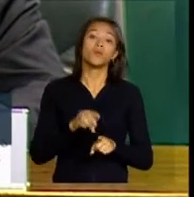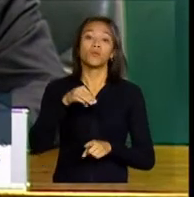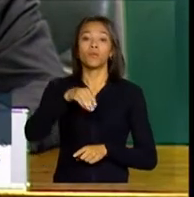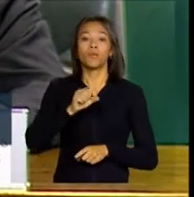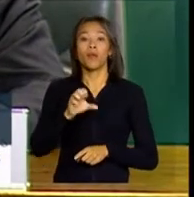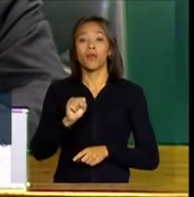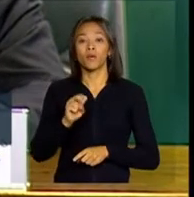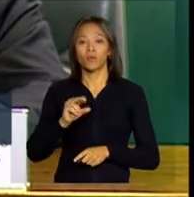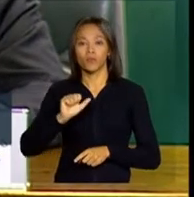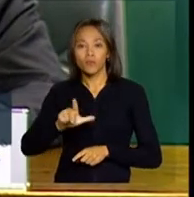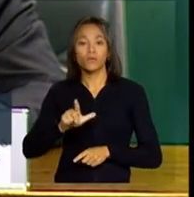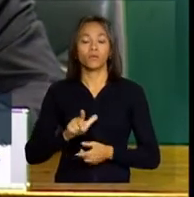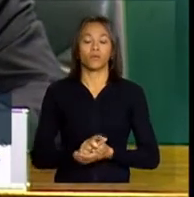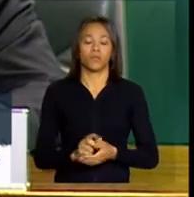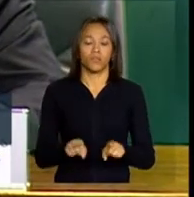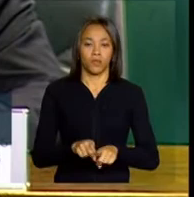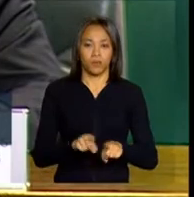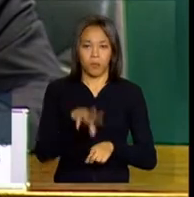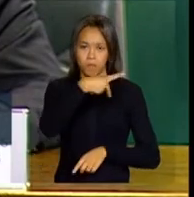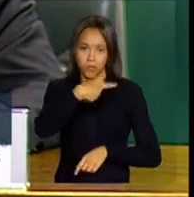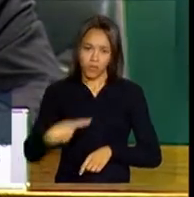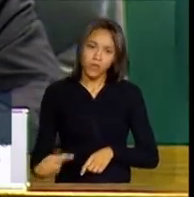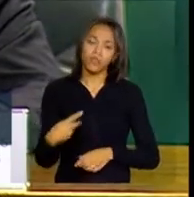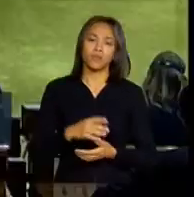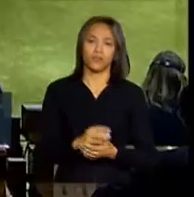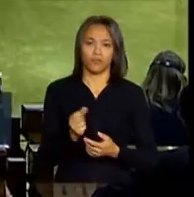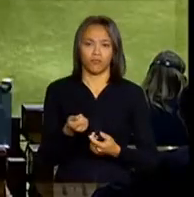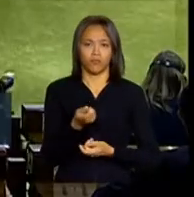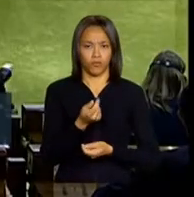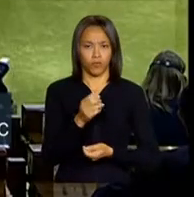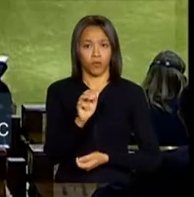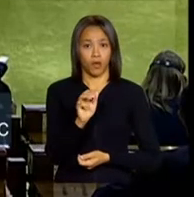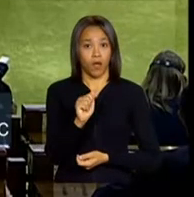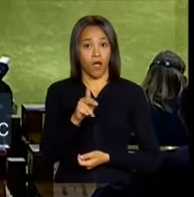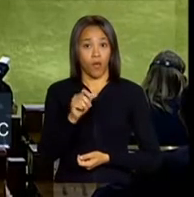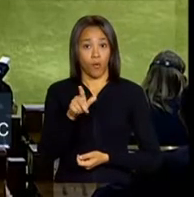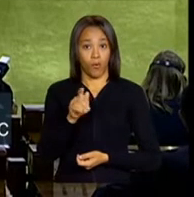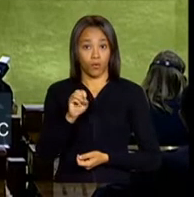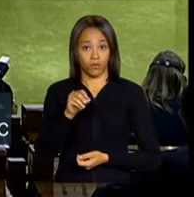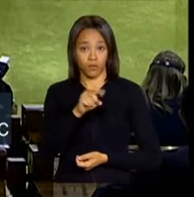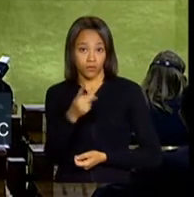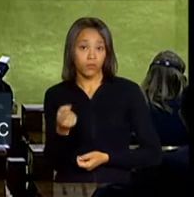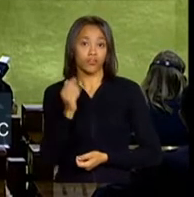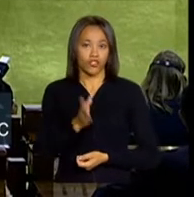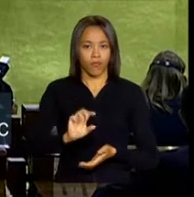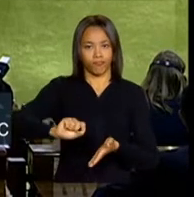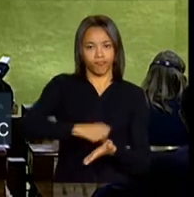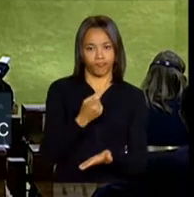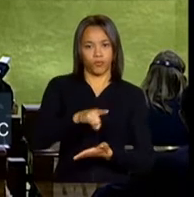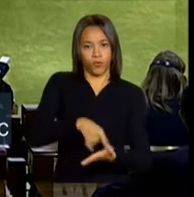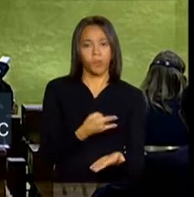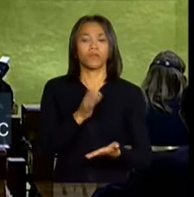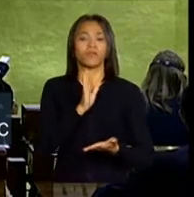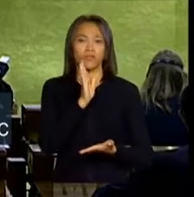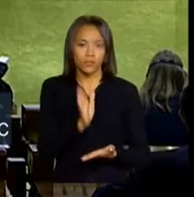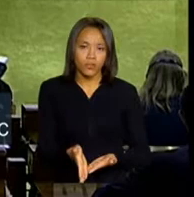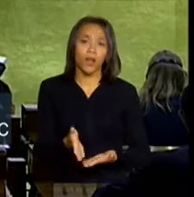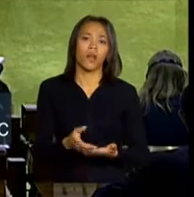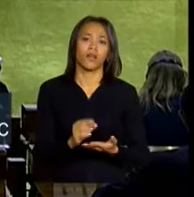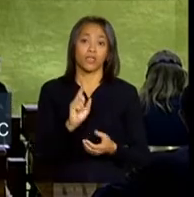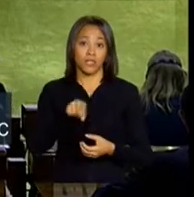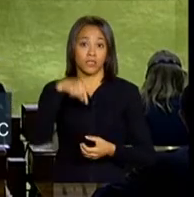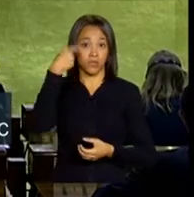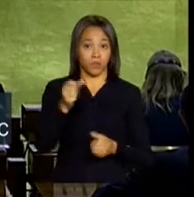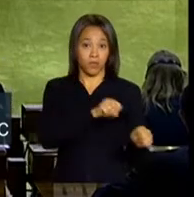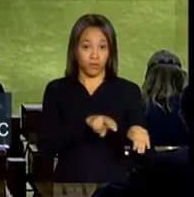os horários do Rodrigues da Cunha Presidente do Instituto Brasileiro do algodão quem acaba de assinar um acordo uma declaração o acordo será